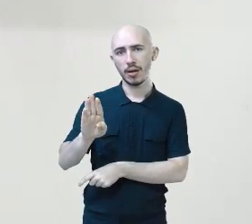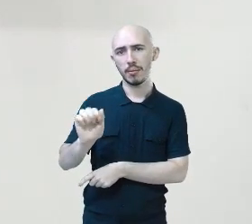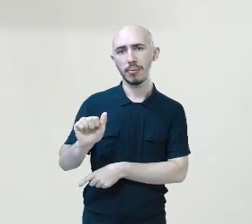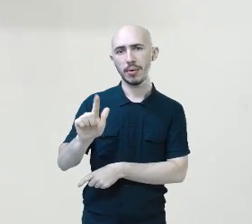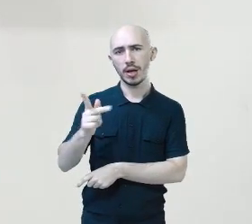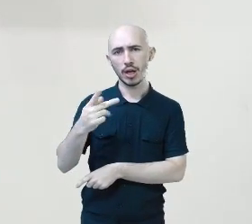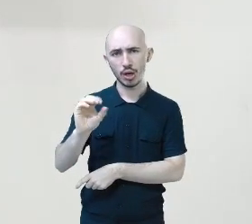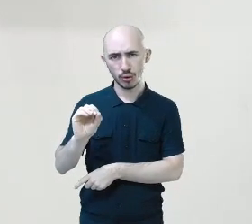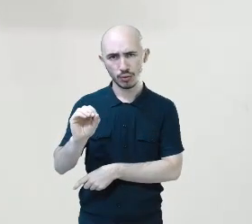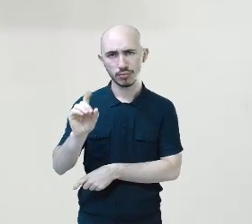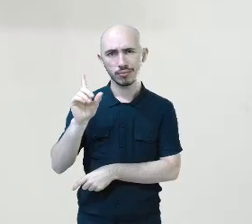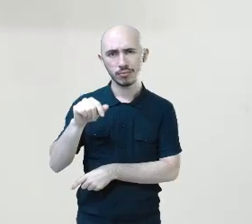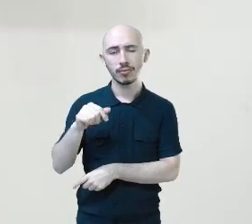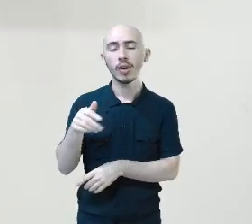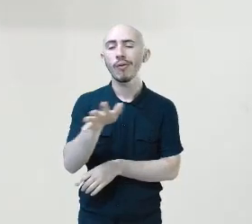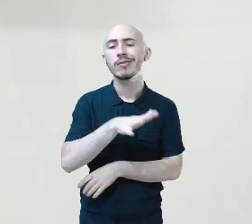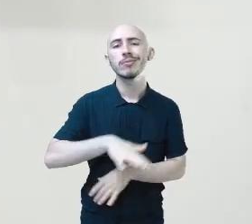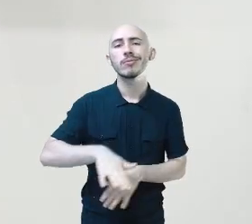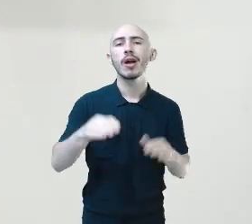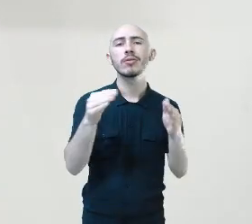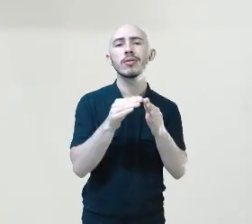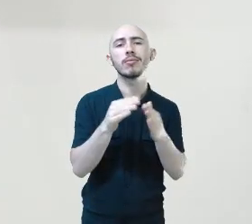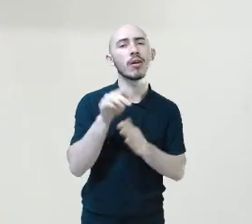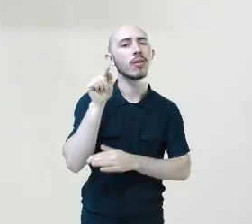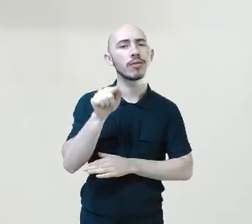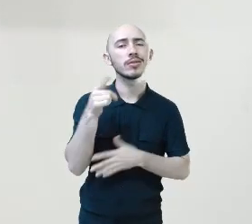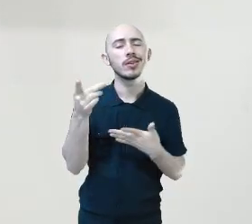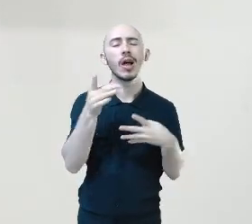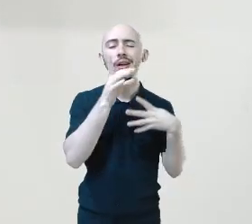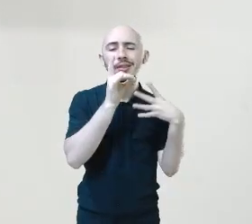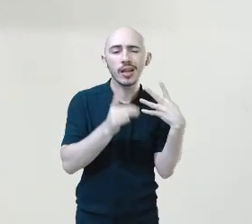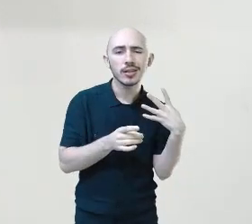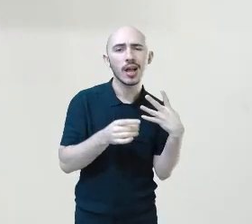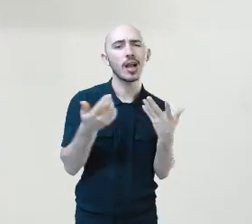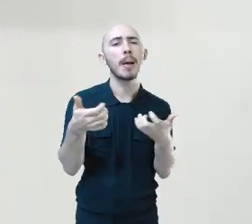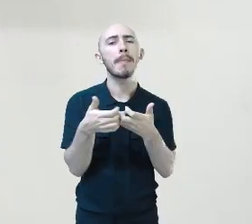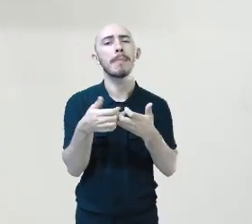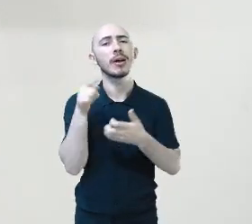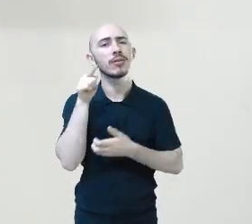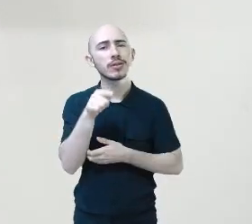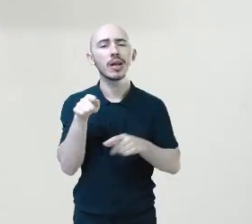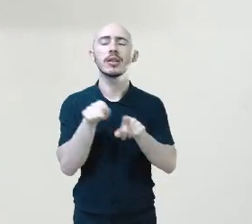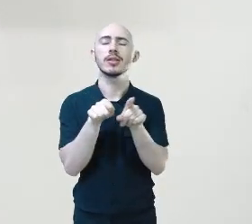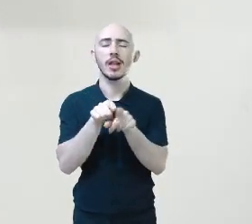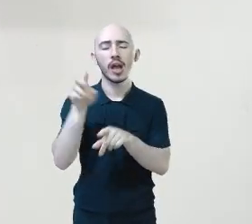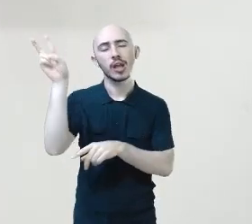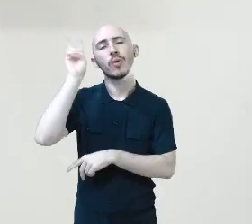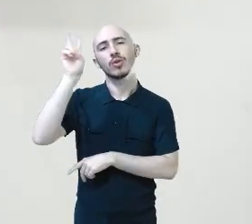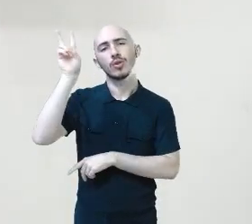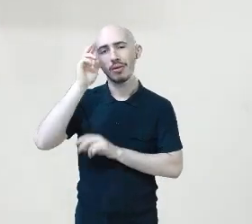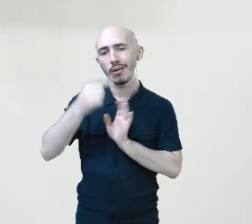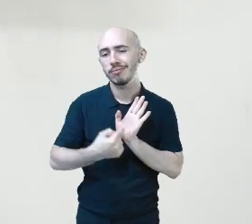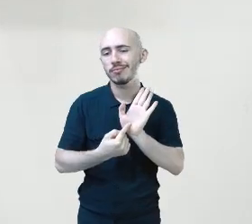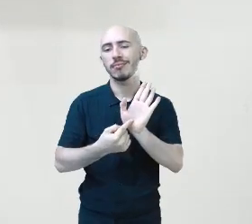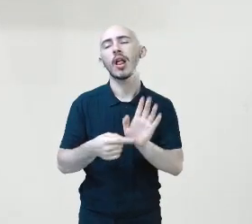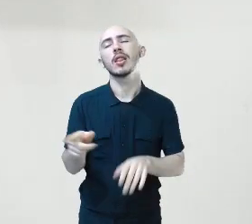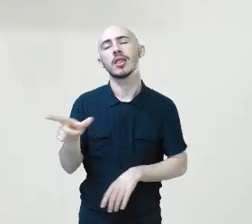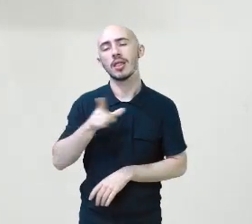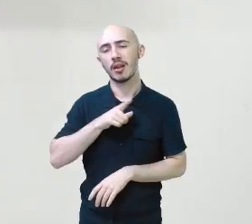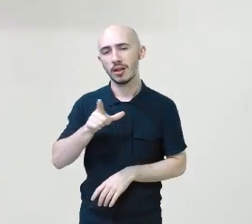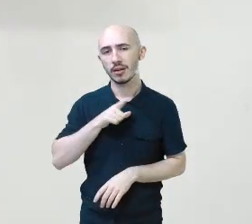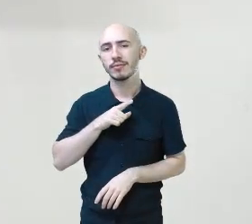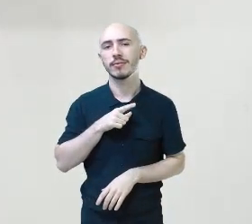mora, as ruas, cada detalhe que está aí perto de você tem uma história para contar.